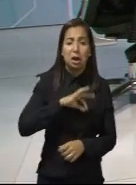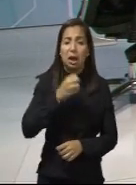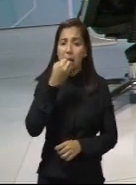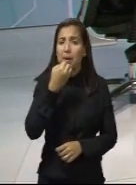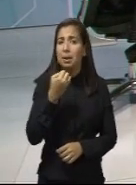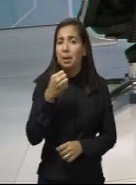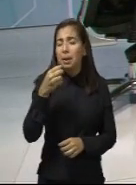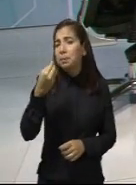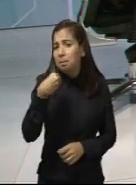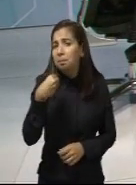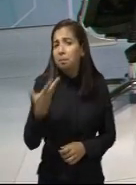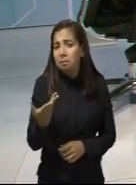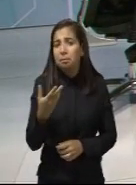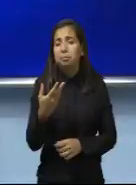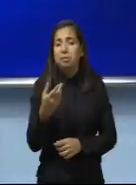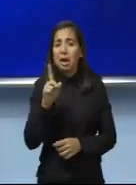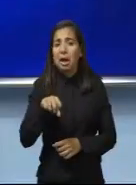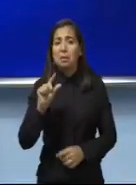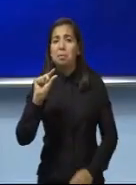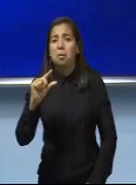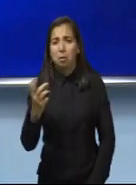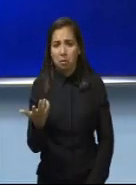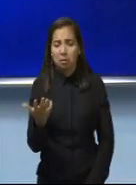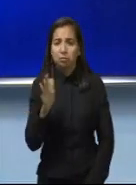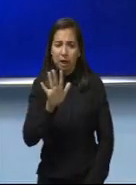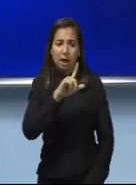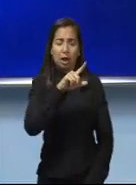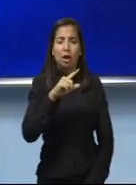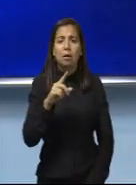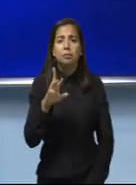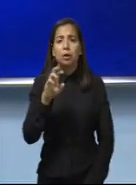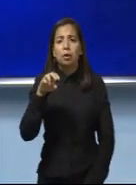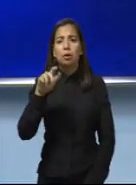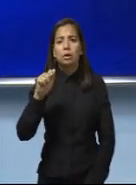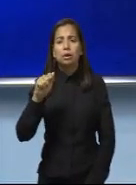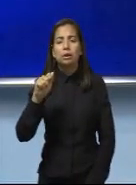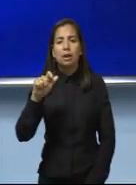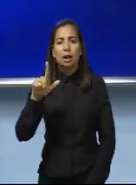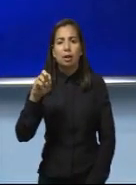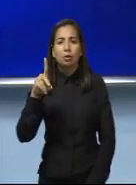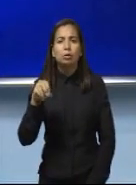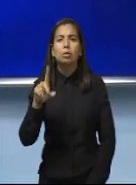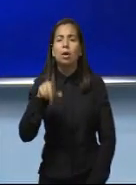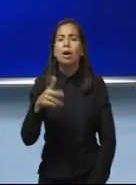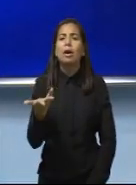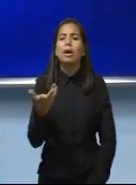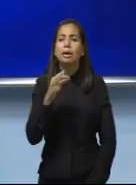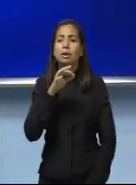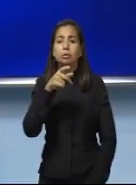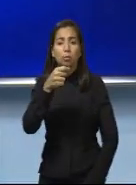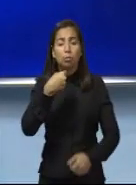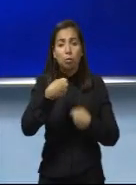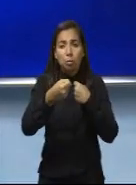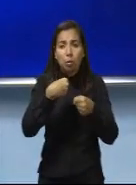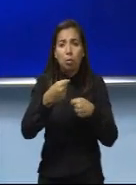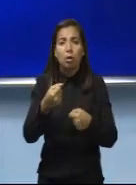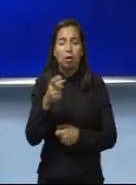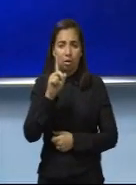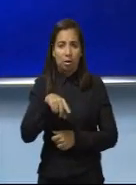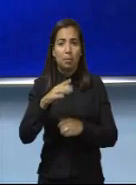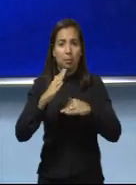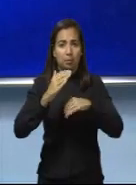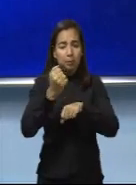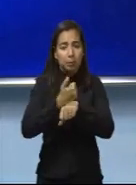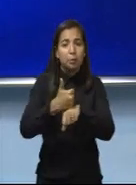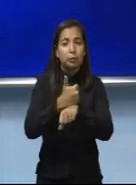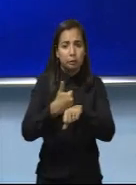e diz assim: o Arnaldo Santos, por exemplo, é jornalista. Como é um jornalista de conceito, de formação, de tudo, hoje ele está